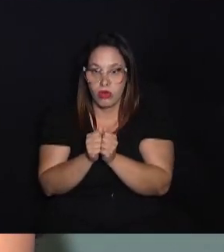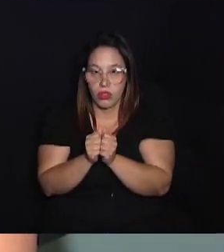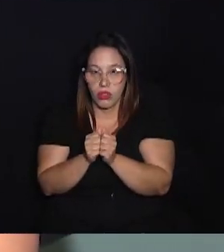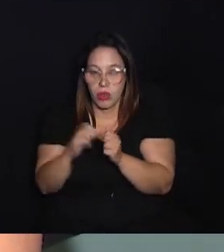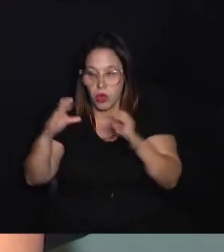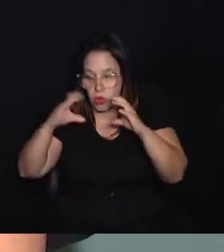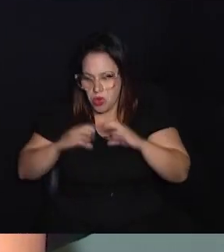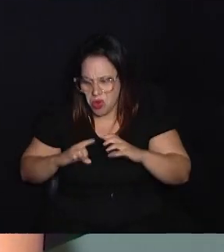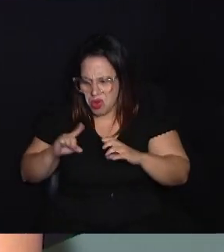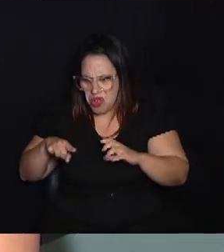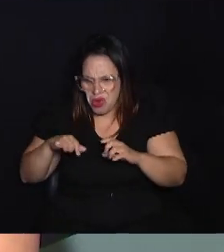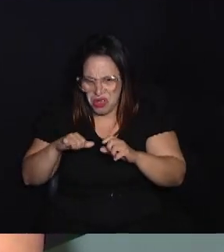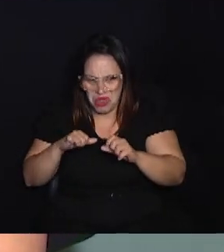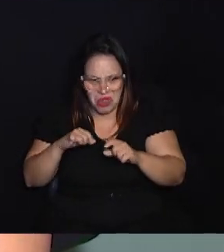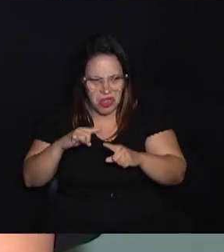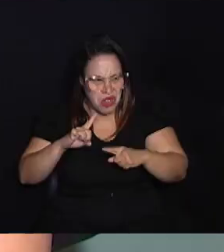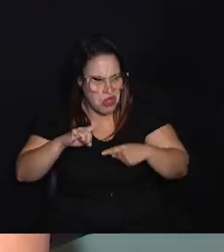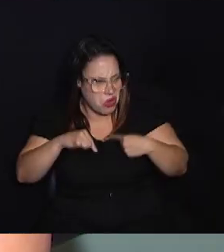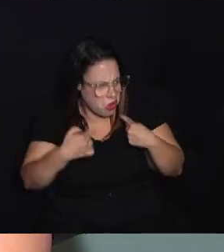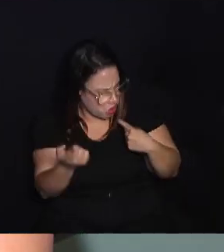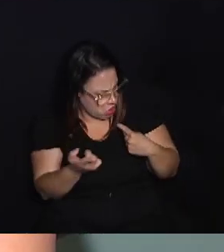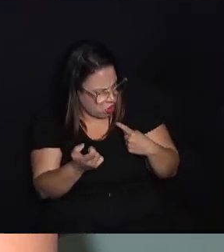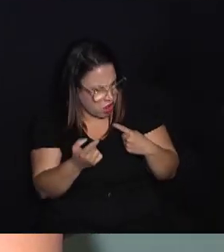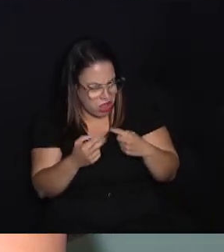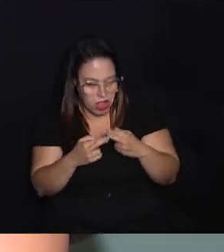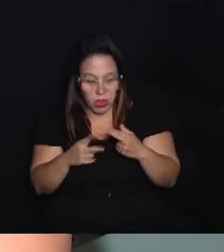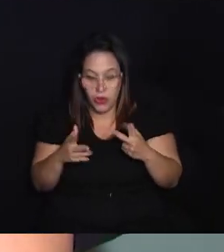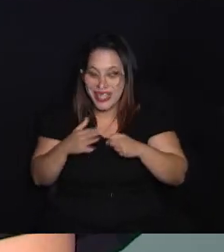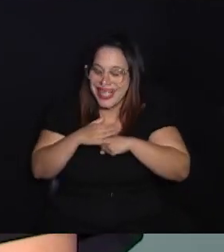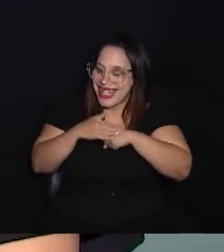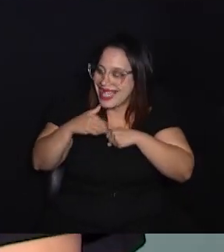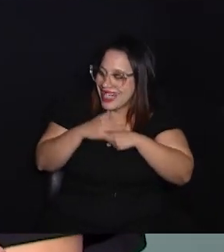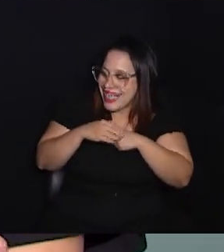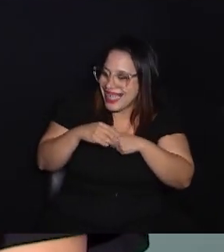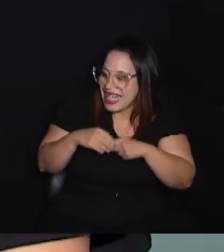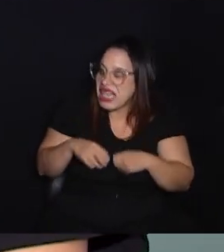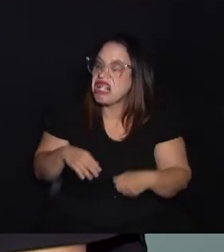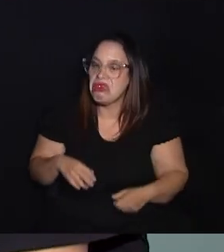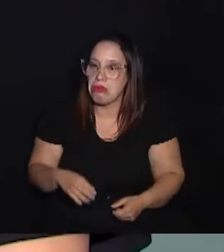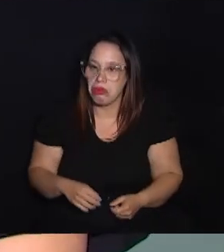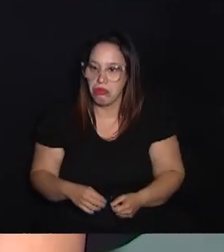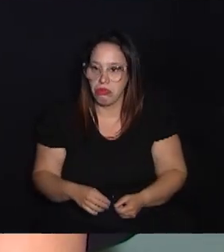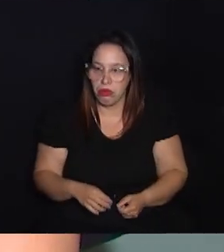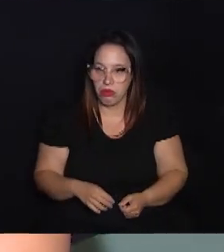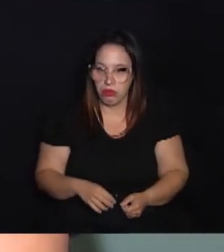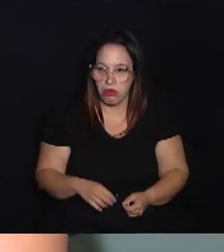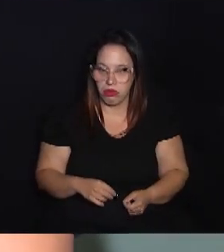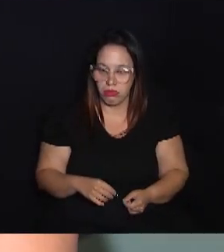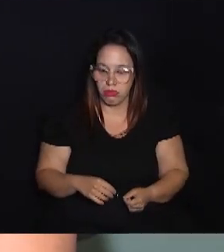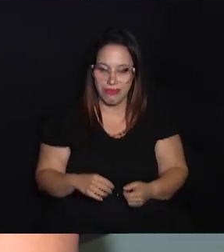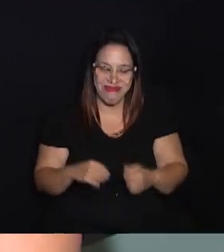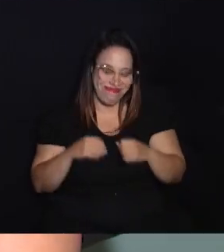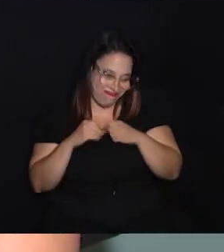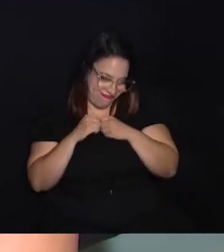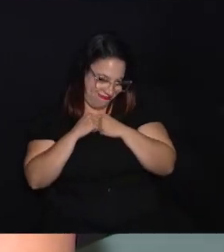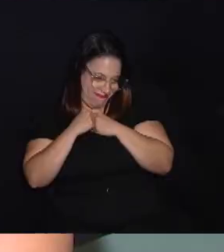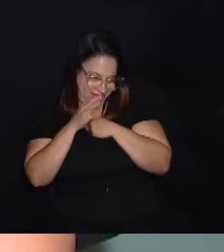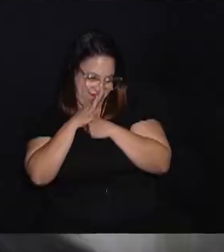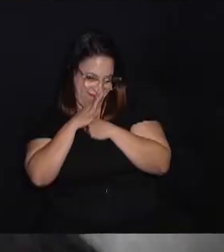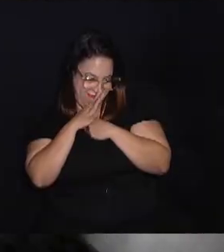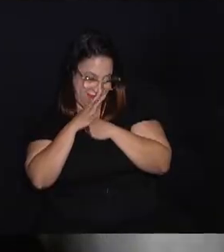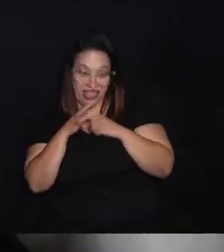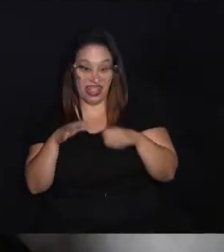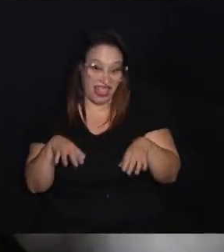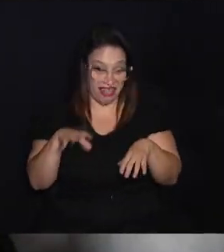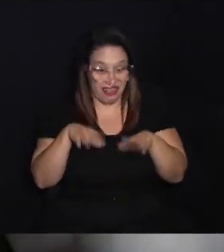o oposto. E é realmente dessa forma. Uns são mais carinhosos, outros são mais arredios, mais quietinhos, outros são mais